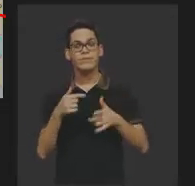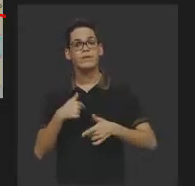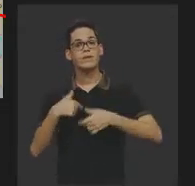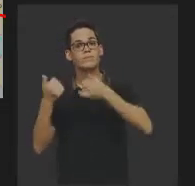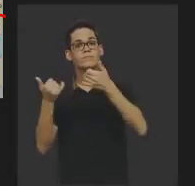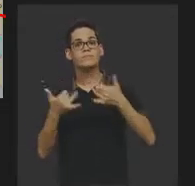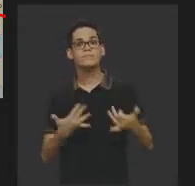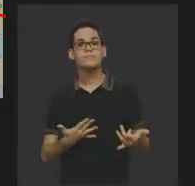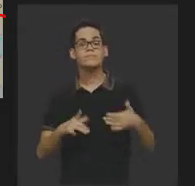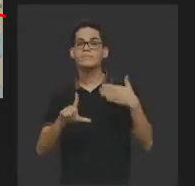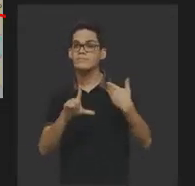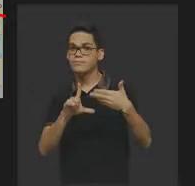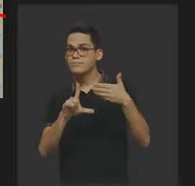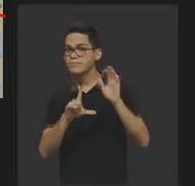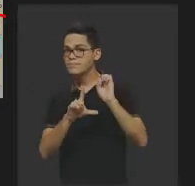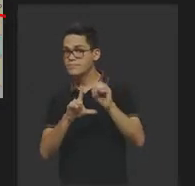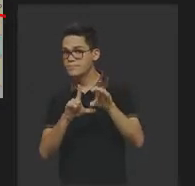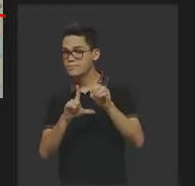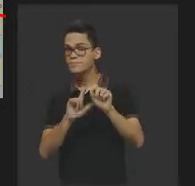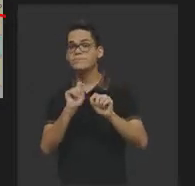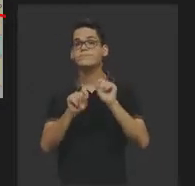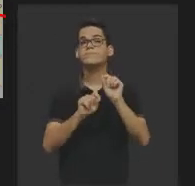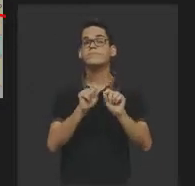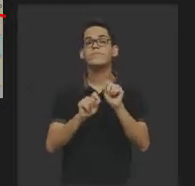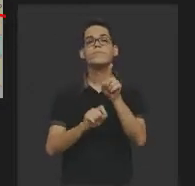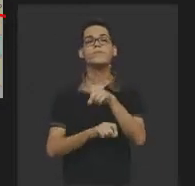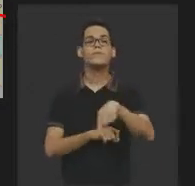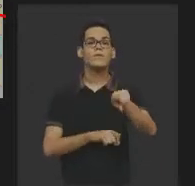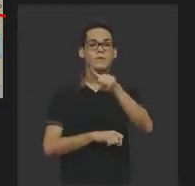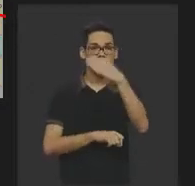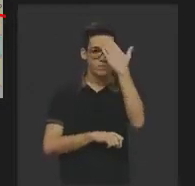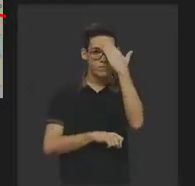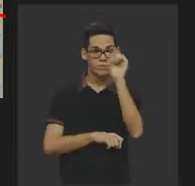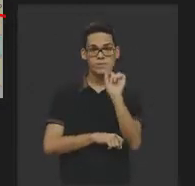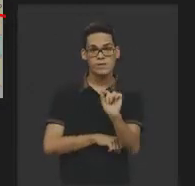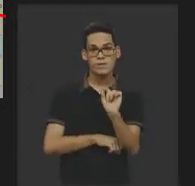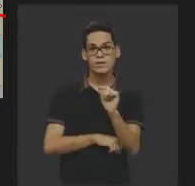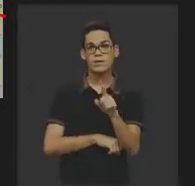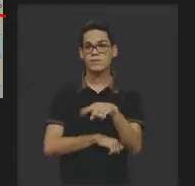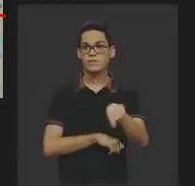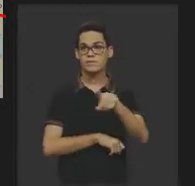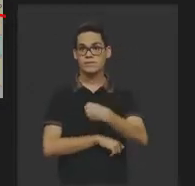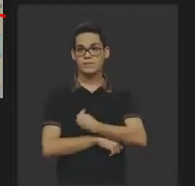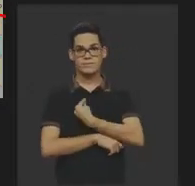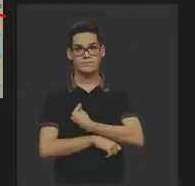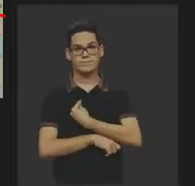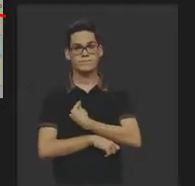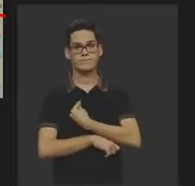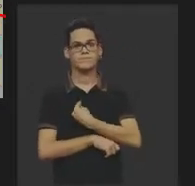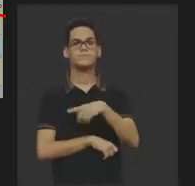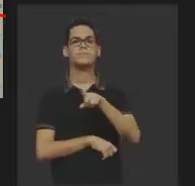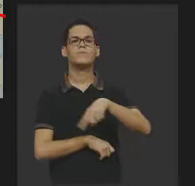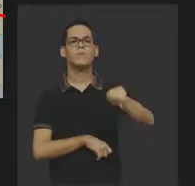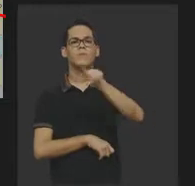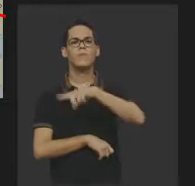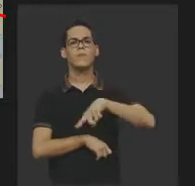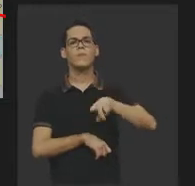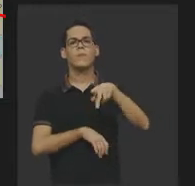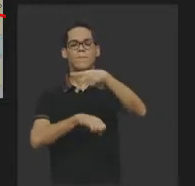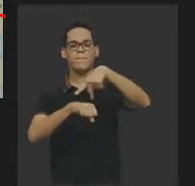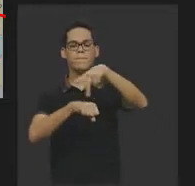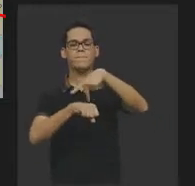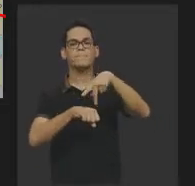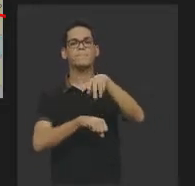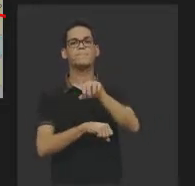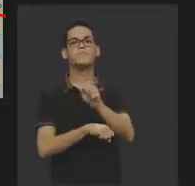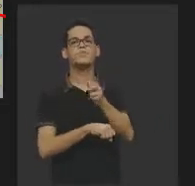aula que é interessante sabermos o que acontece principalmente onde nós vivemos. No caso aqui, na placa sul-americana. Procura